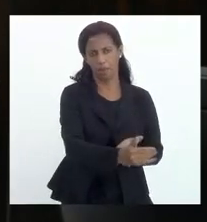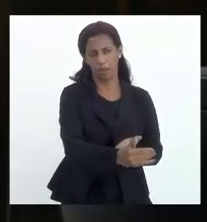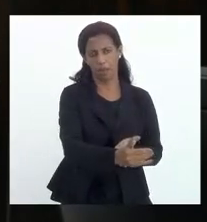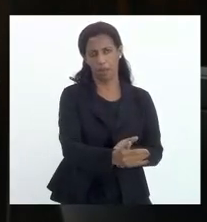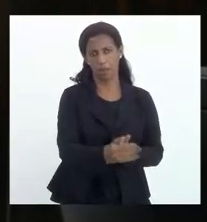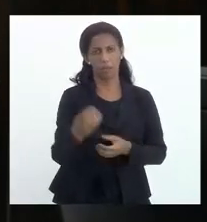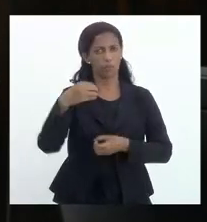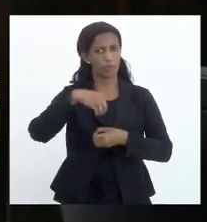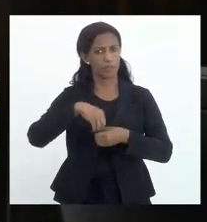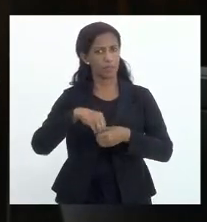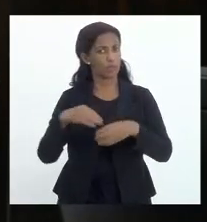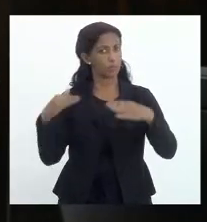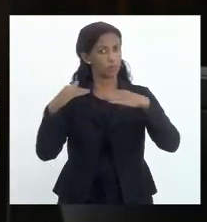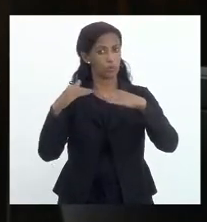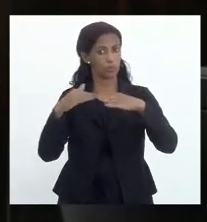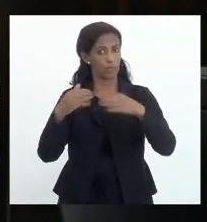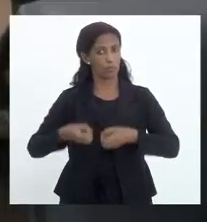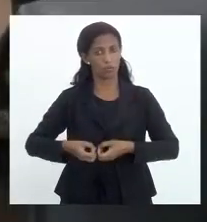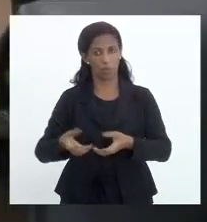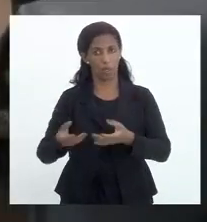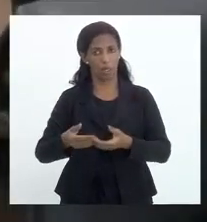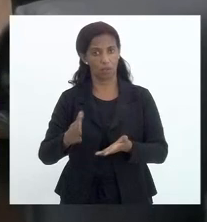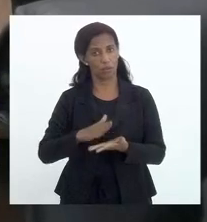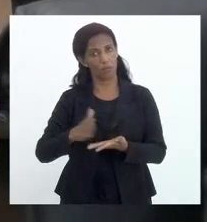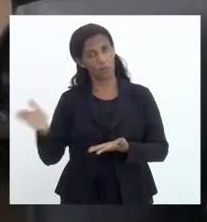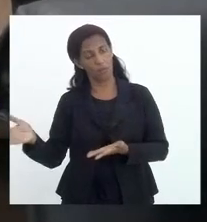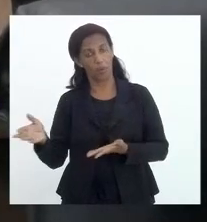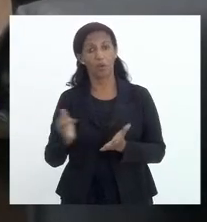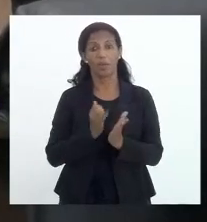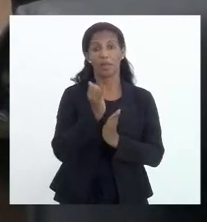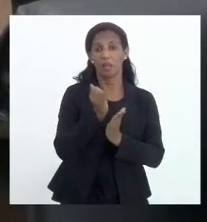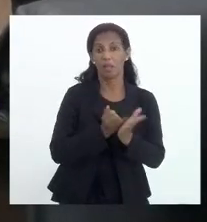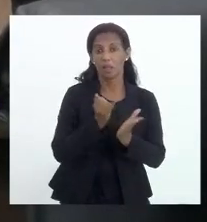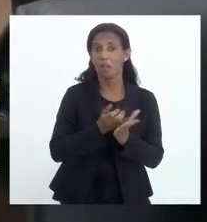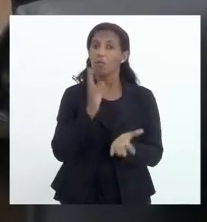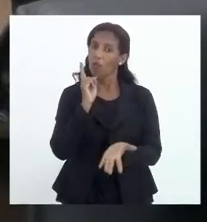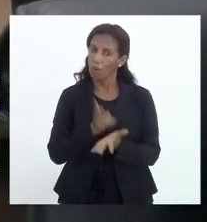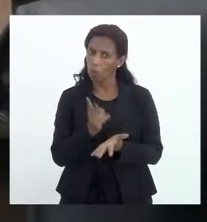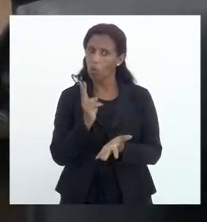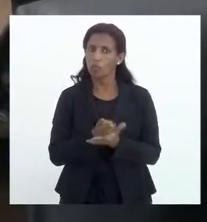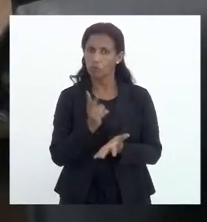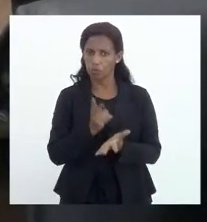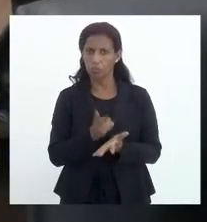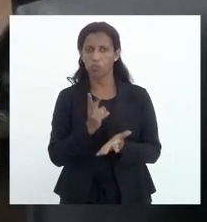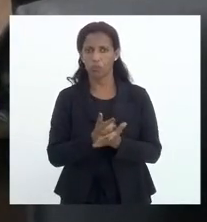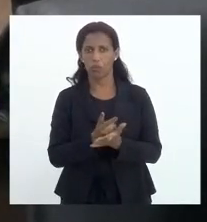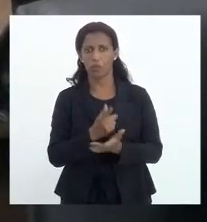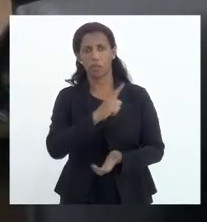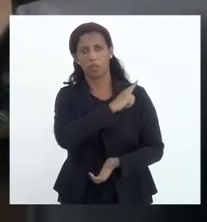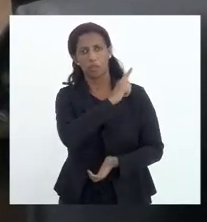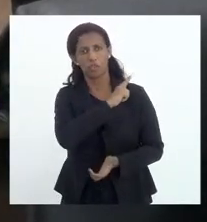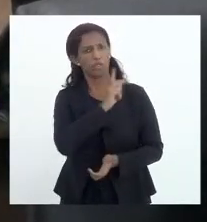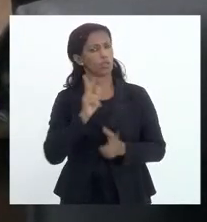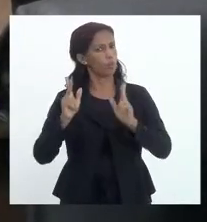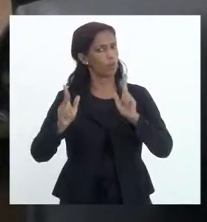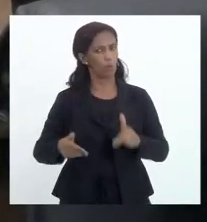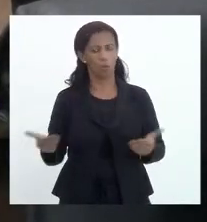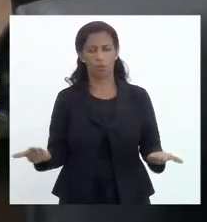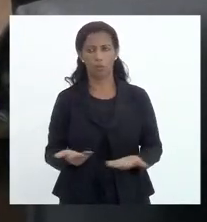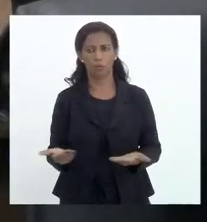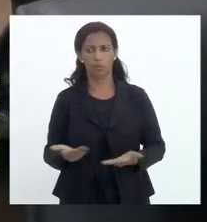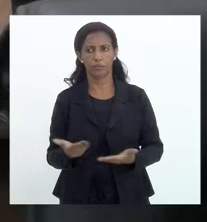ele não está dentro do teto de gastos. E o que é receita vai continuar sofrendo a gestão do jeito que ela está sofrendo